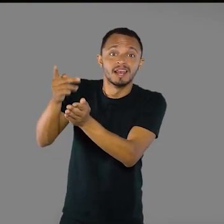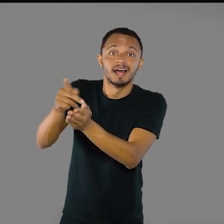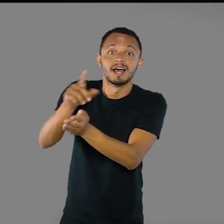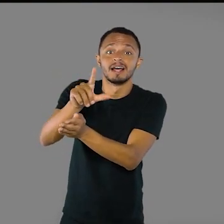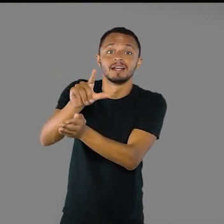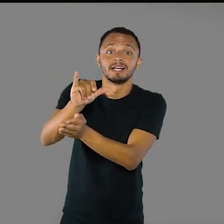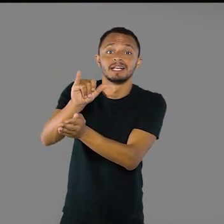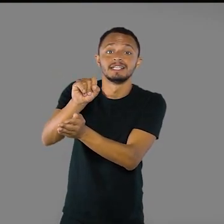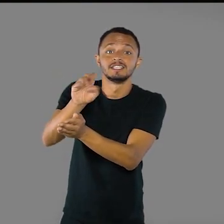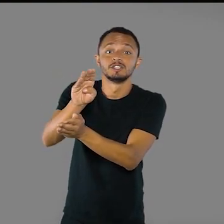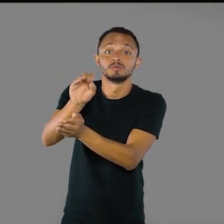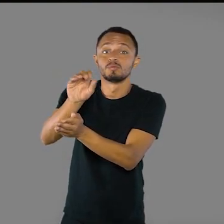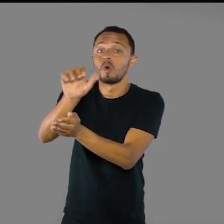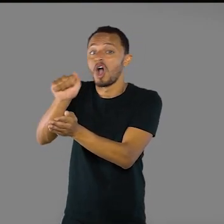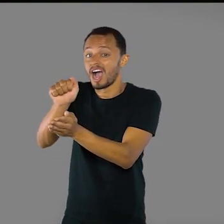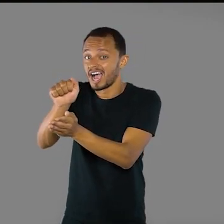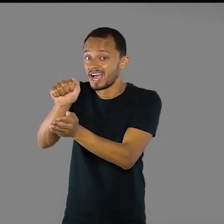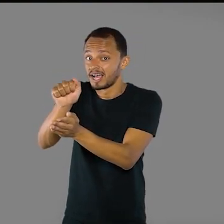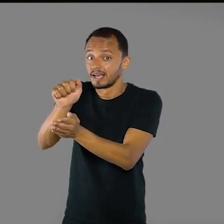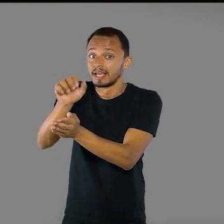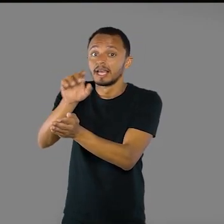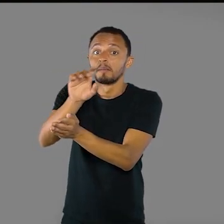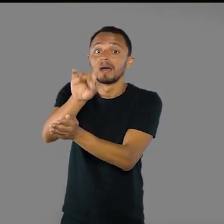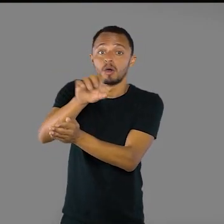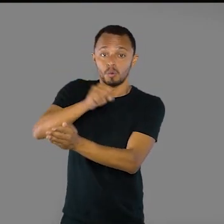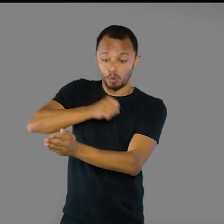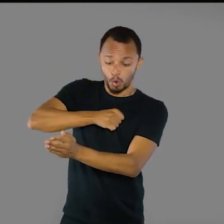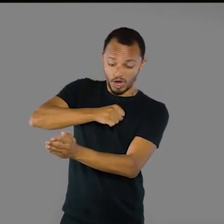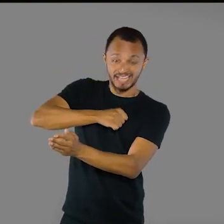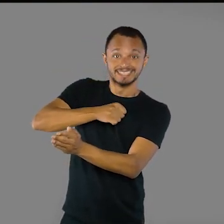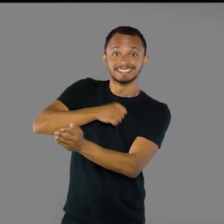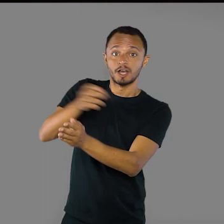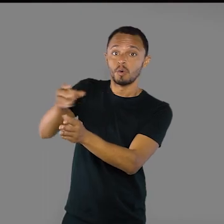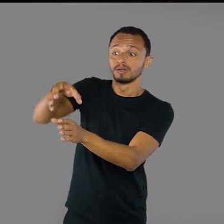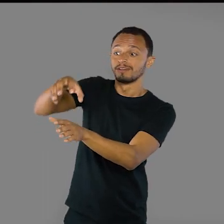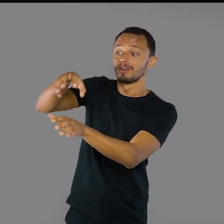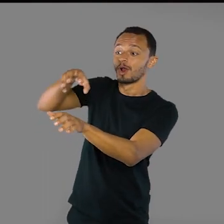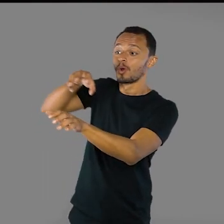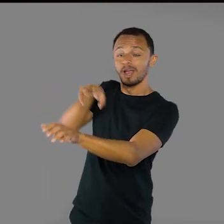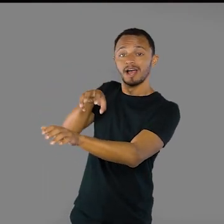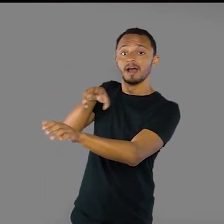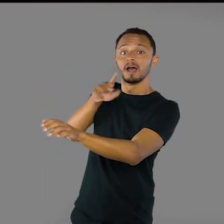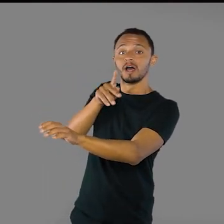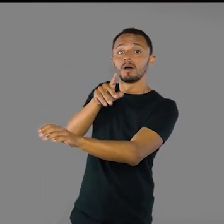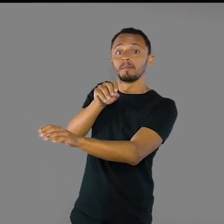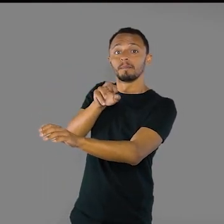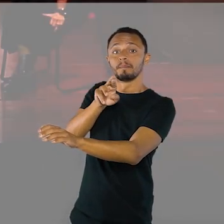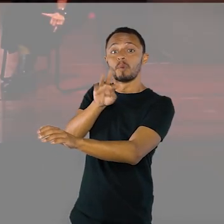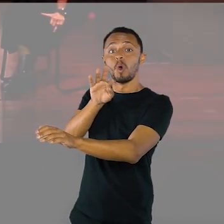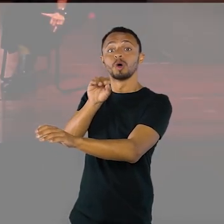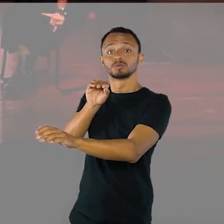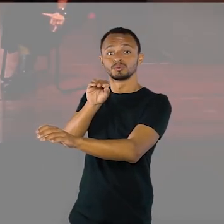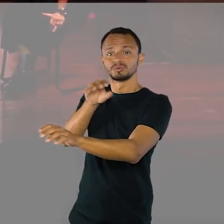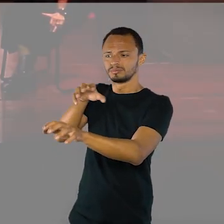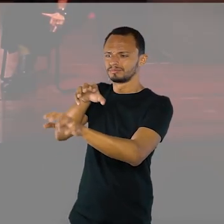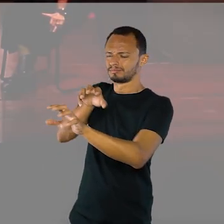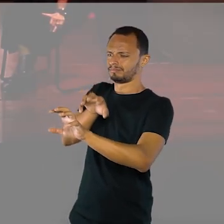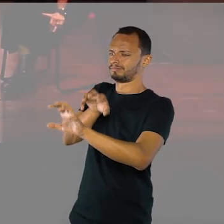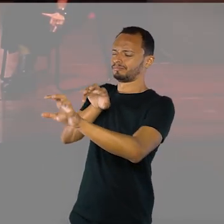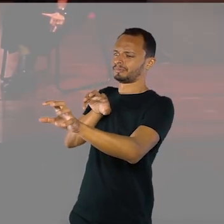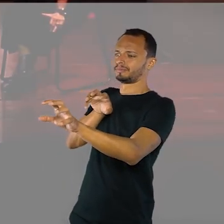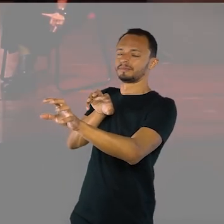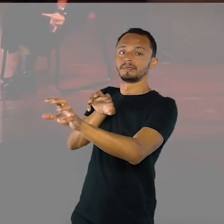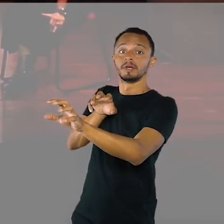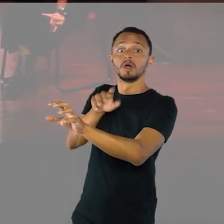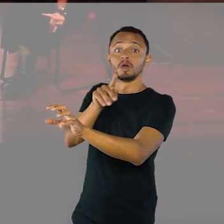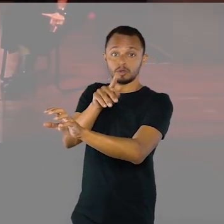lá também, porque, é o que tudo indica, Dom Pedro, a cidade do Porto foi muito fiel a Dom Pedro e